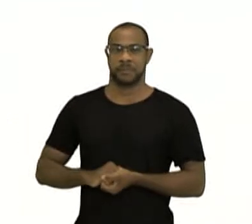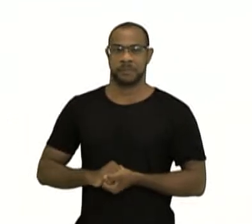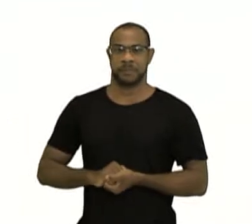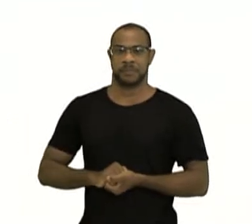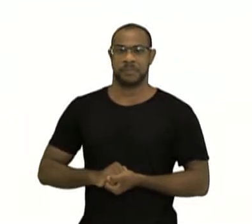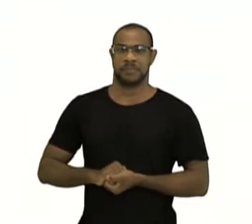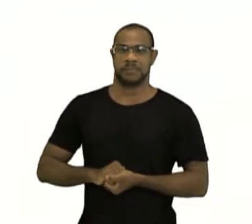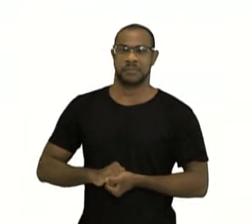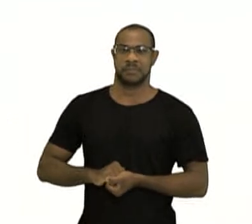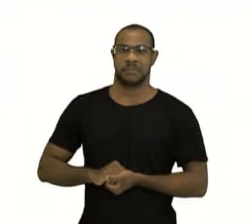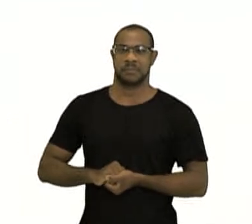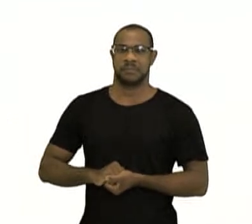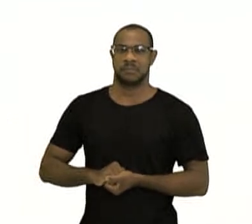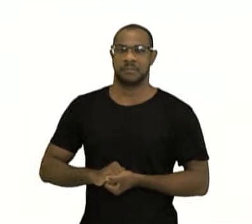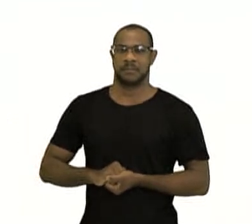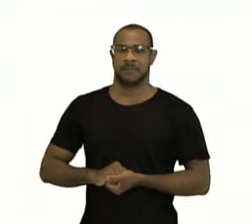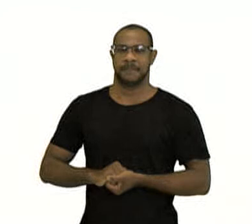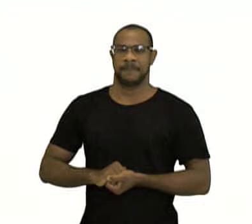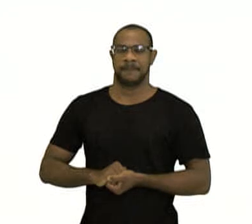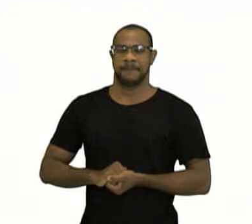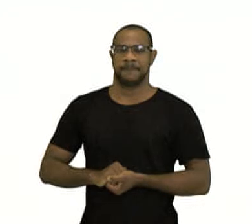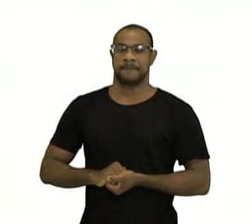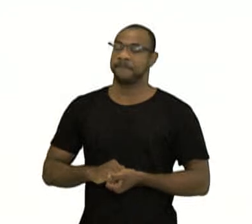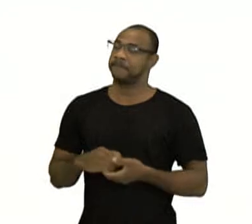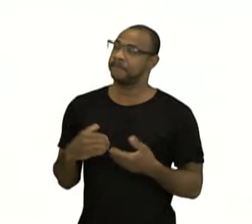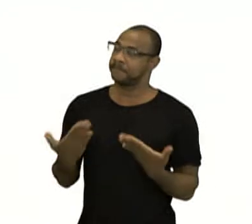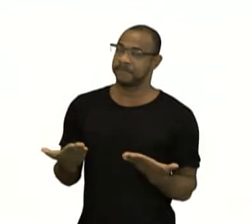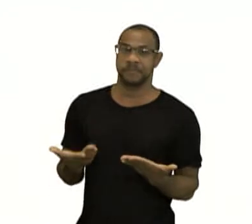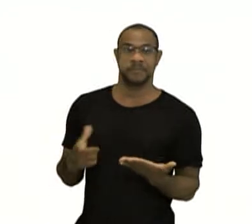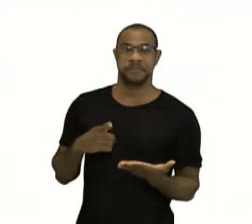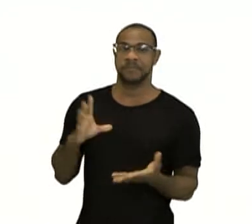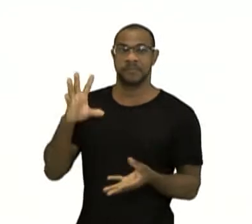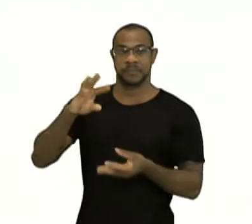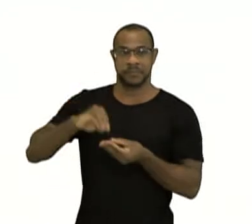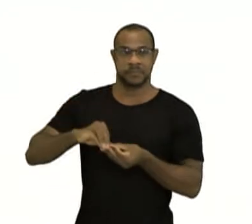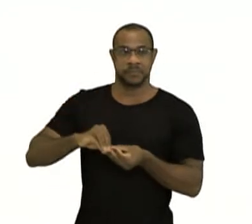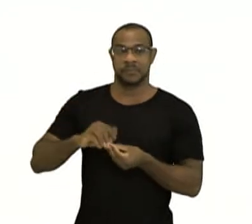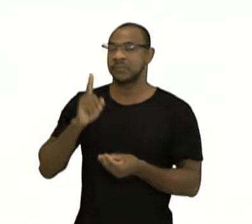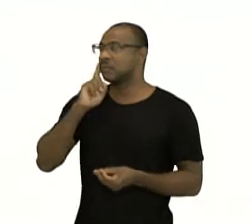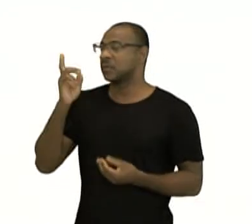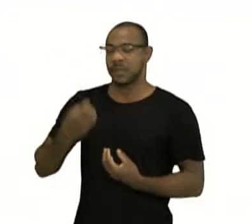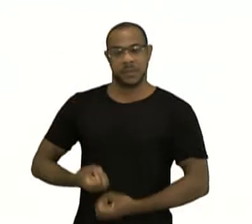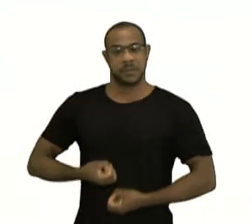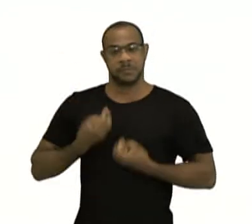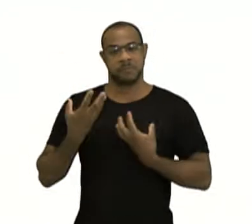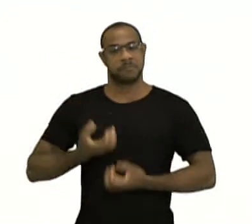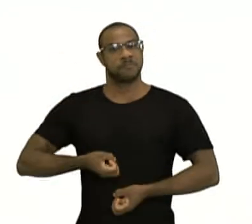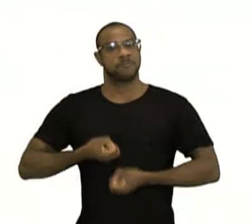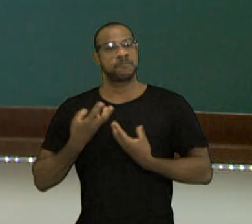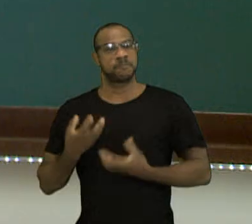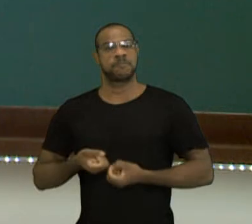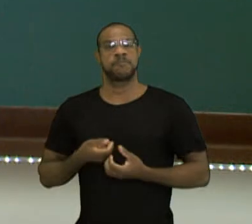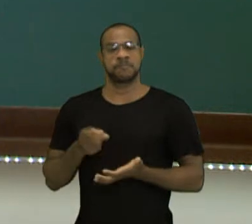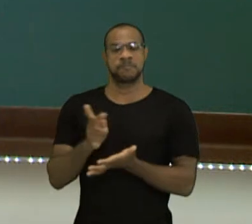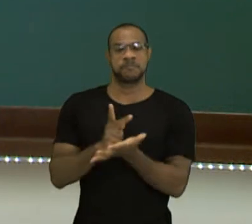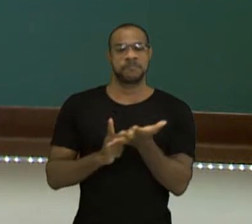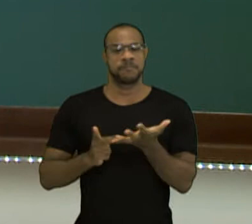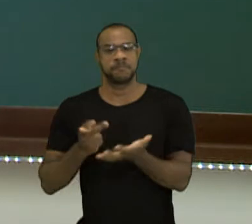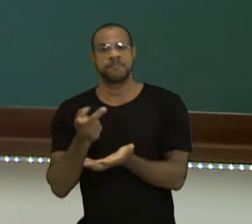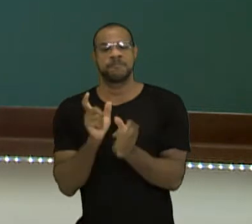e cadência del verbo. Ou seja, é uma composição de expressão artística por meio